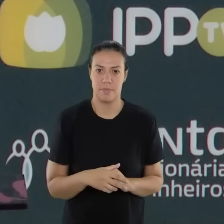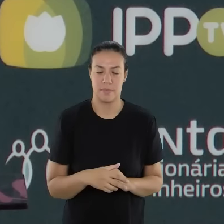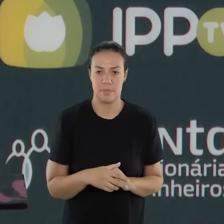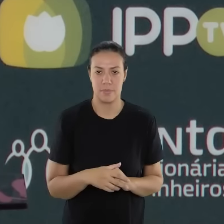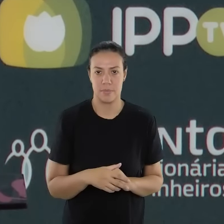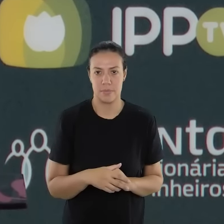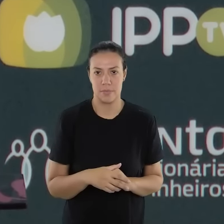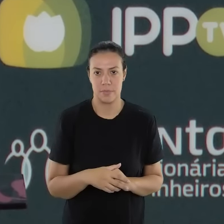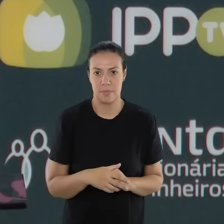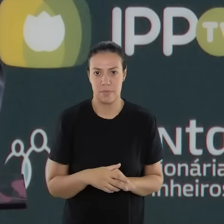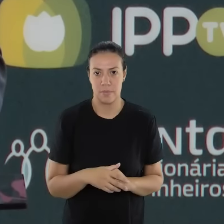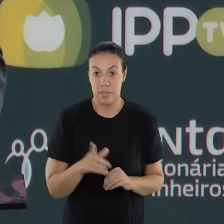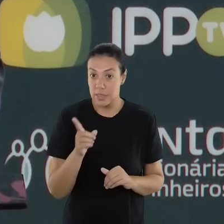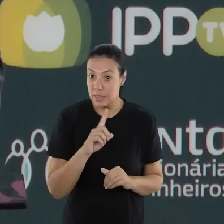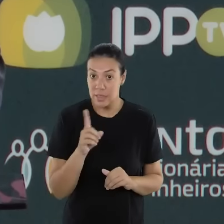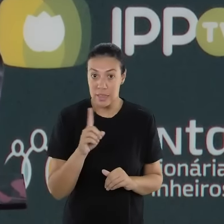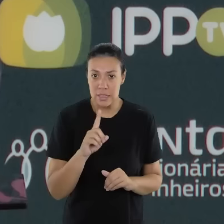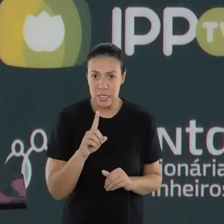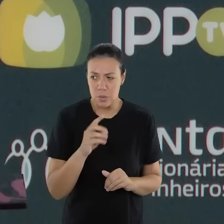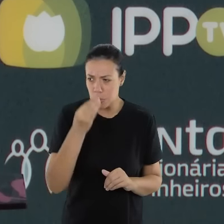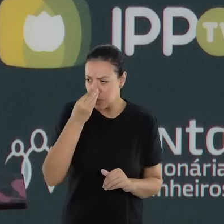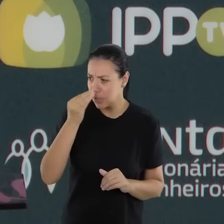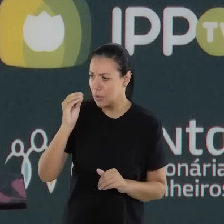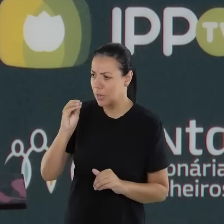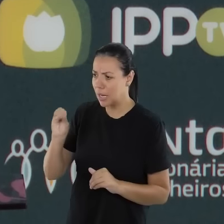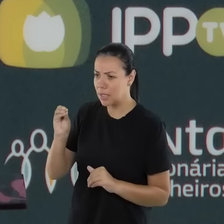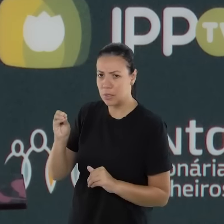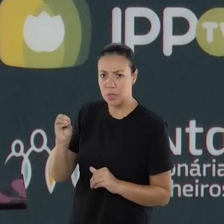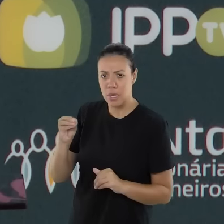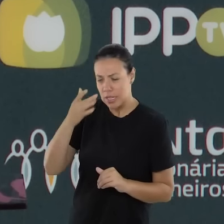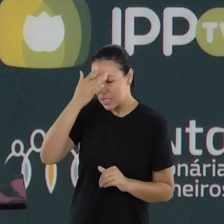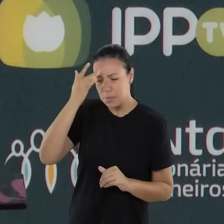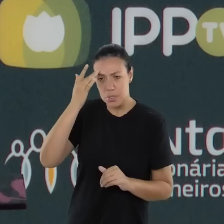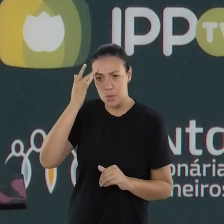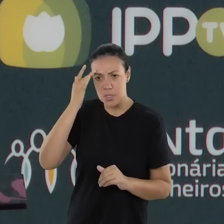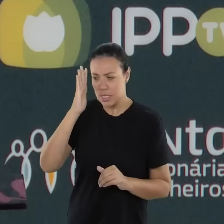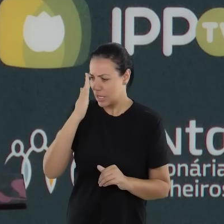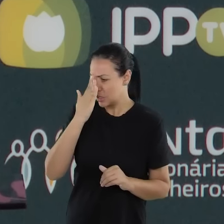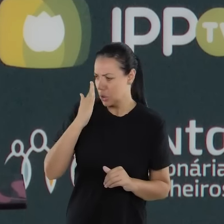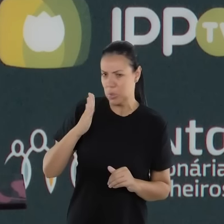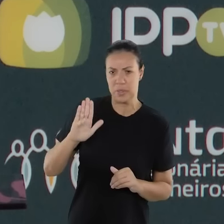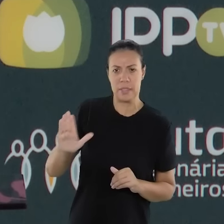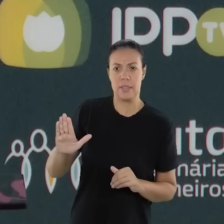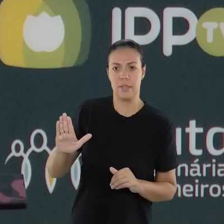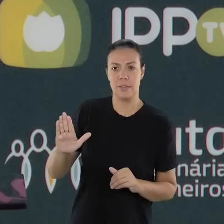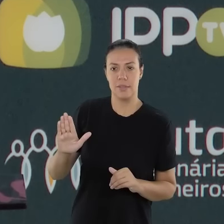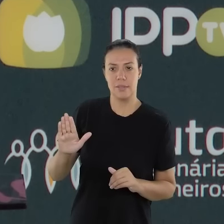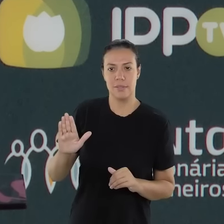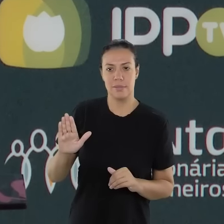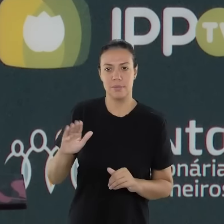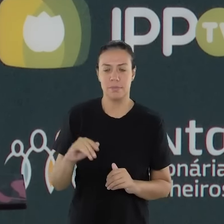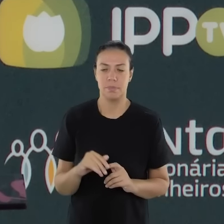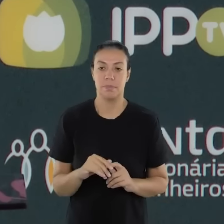perecer. Não será demorado para com os que o odeia, prontamente lhe o retribuirá.